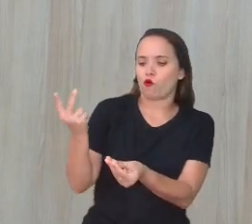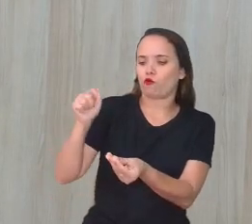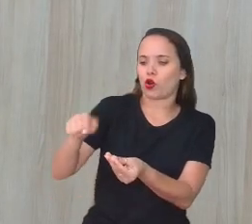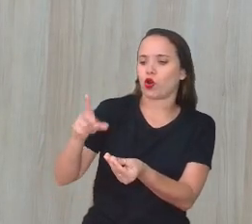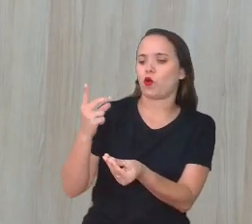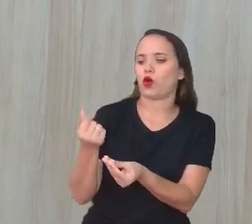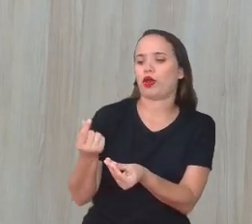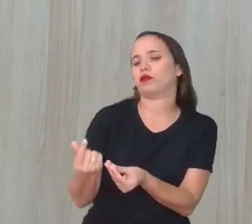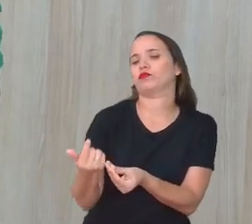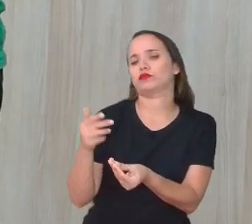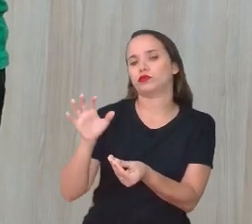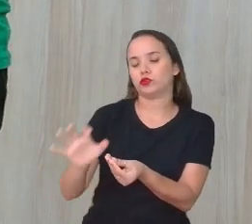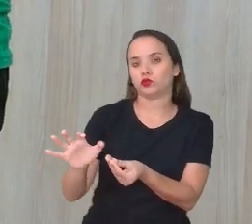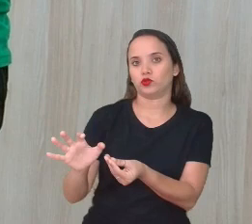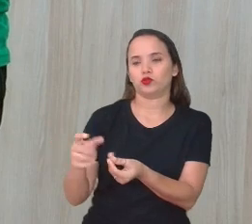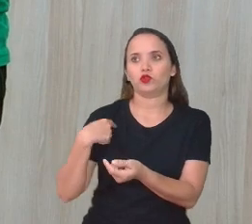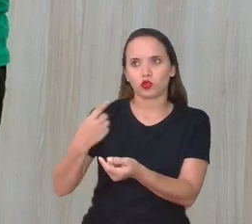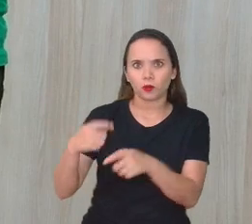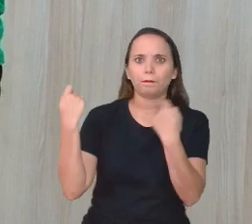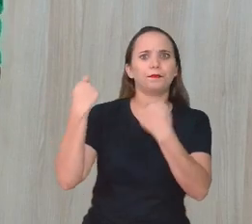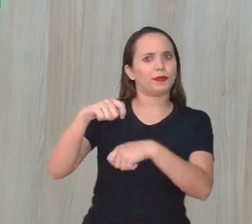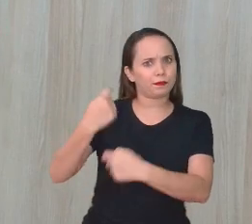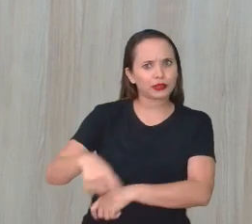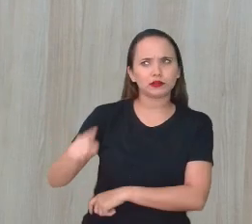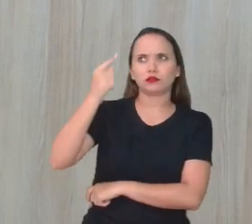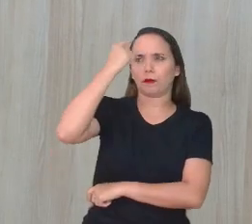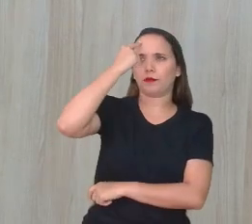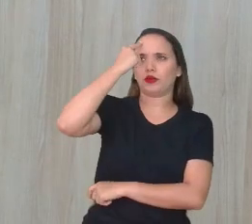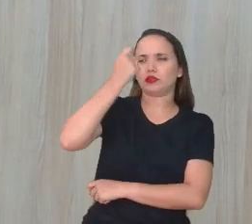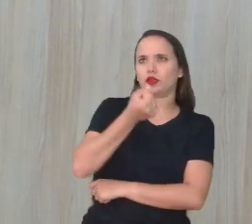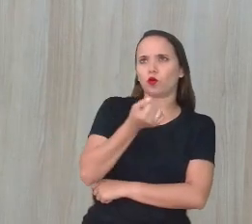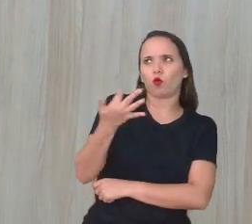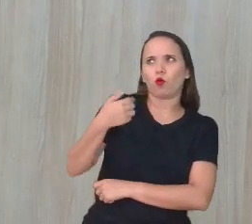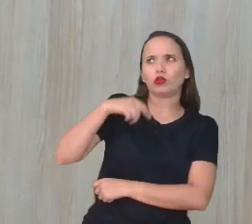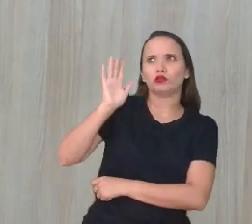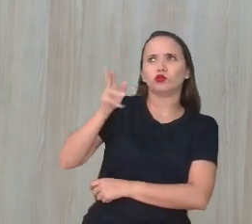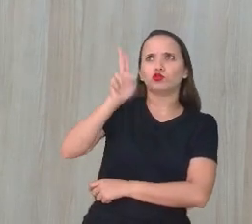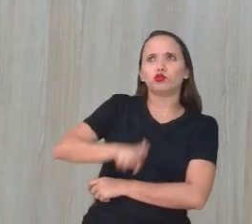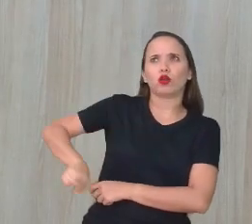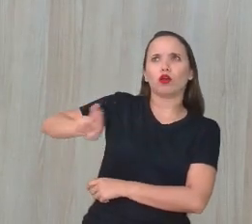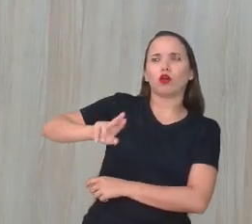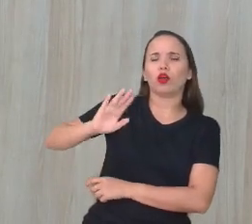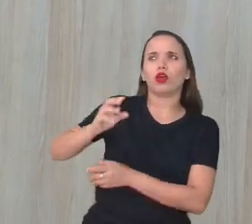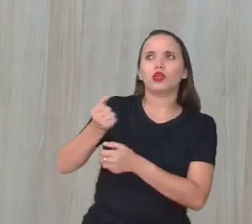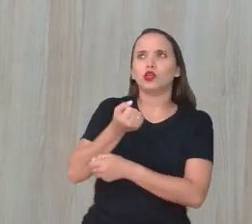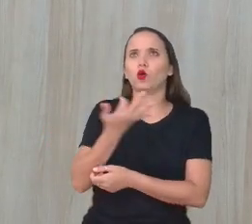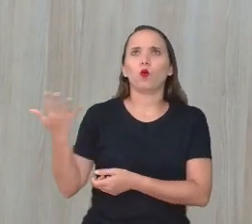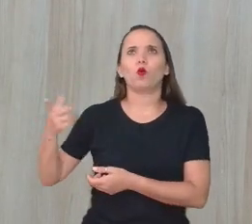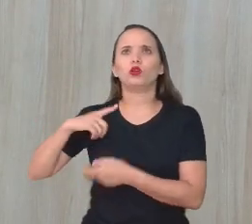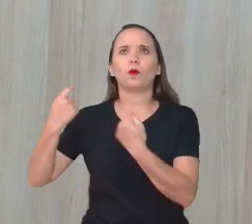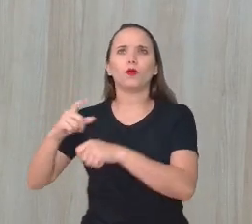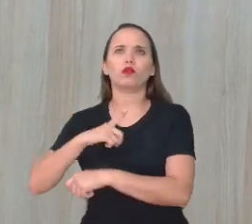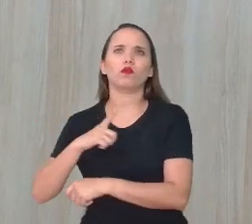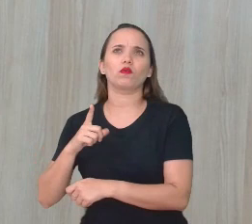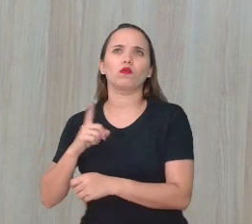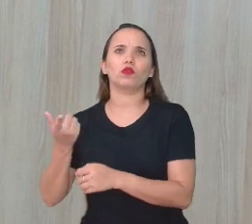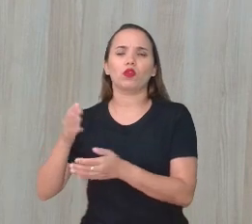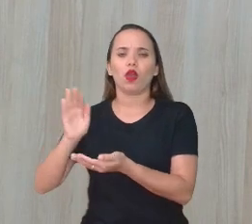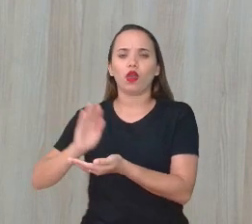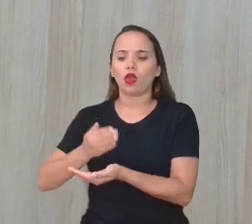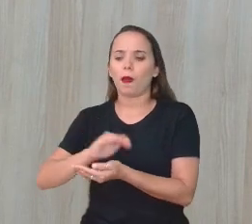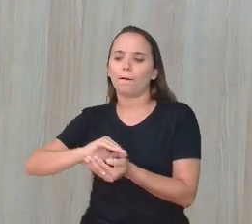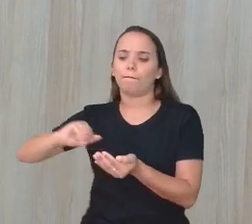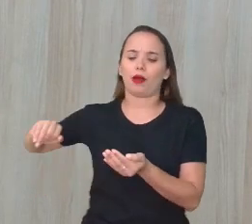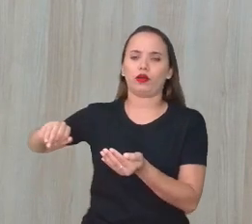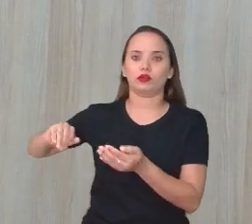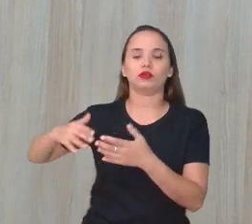tem que pensar ali numa margem de lucro, para ser vantajoso, para valer a pena. Então, essa lógica do lucro é a lógica